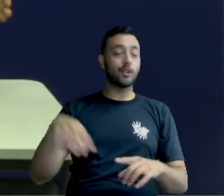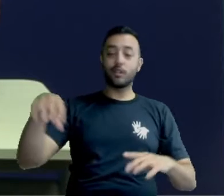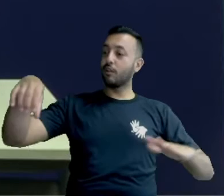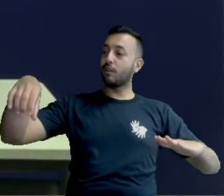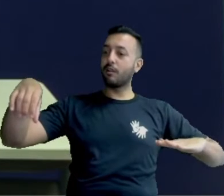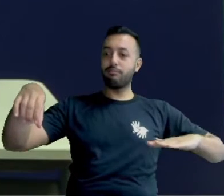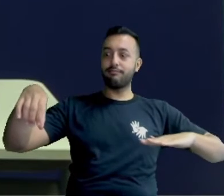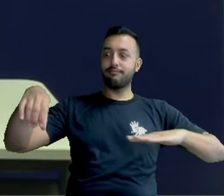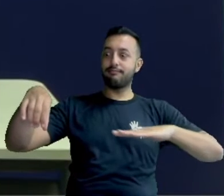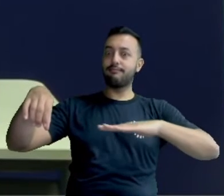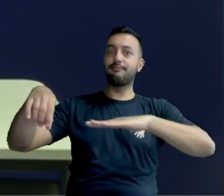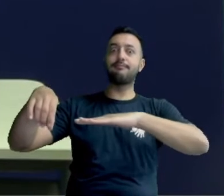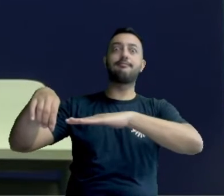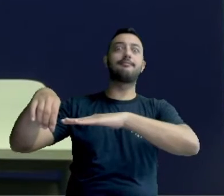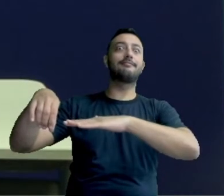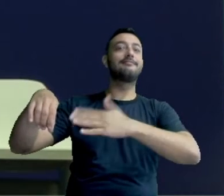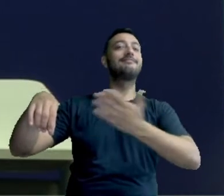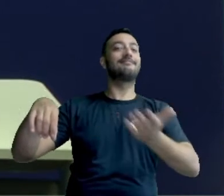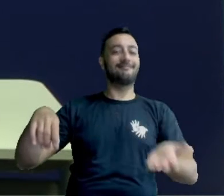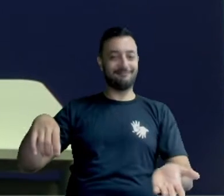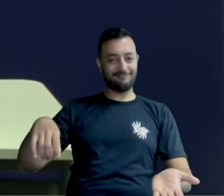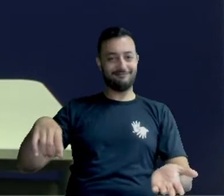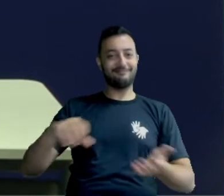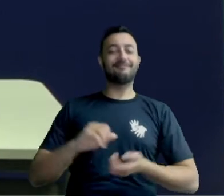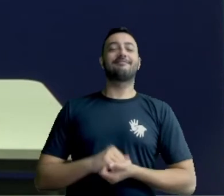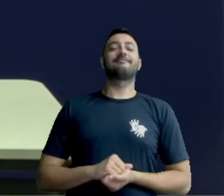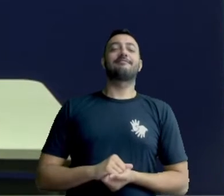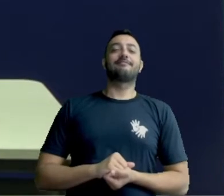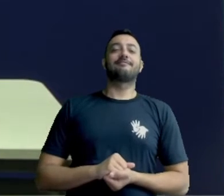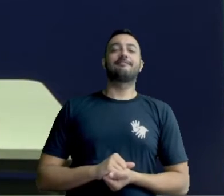se aproximando do cubo.